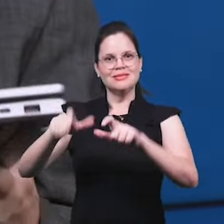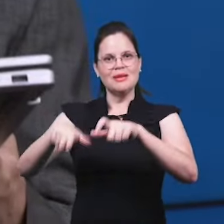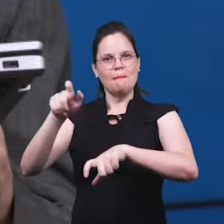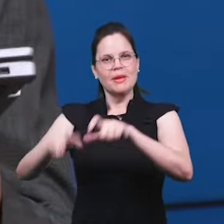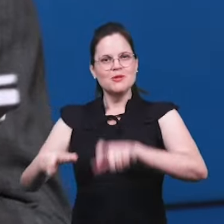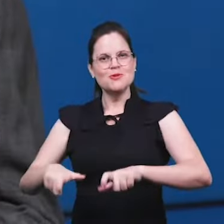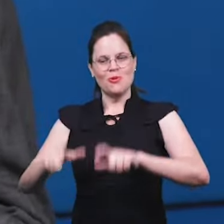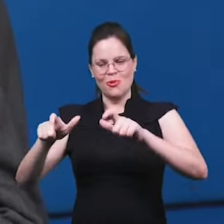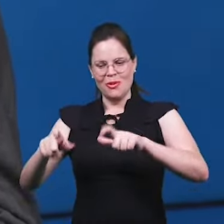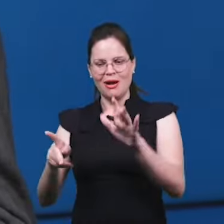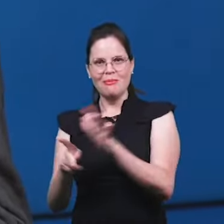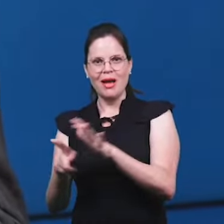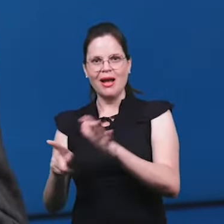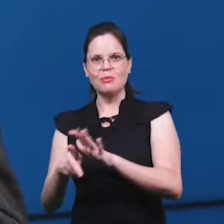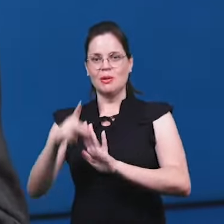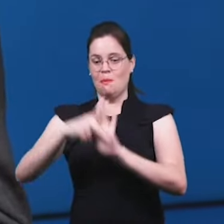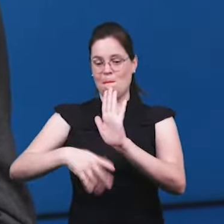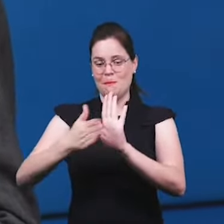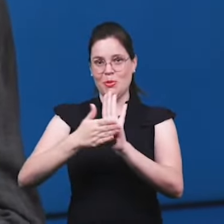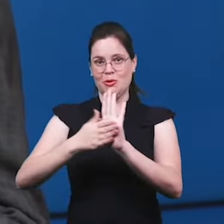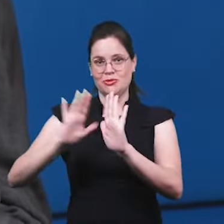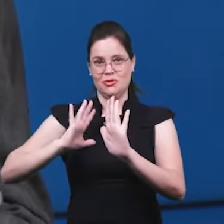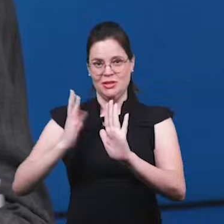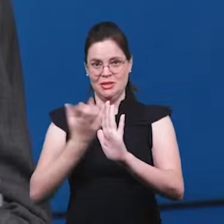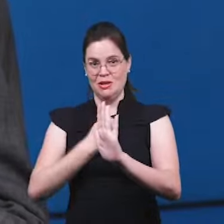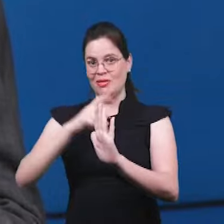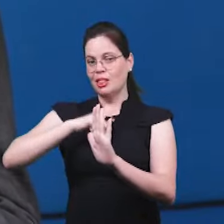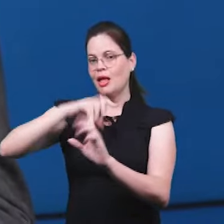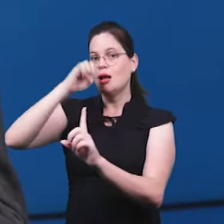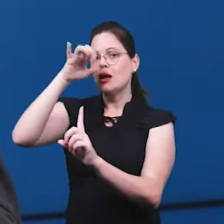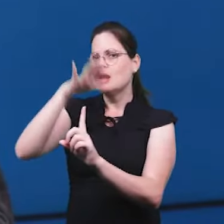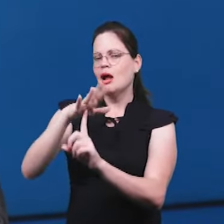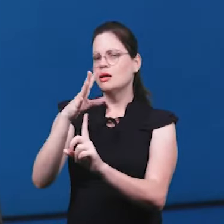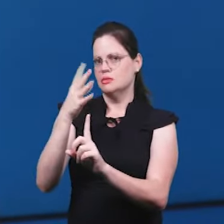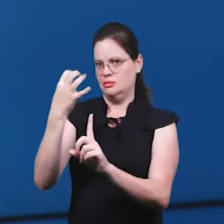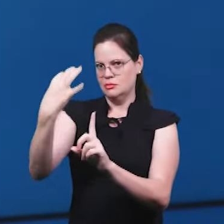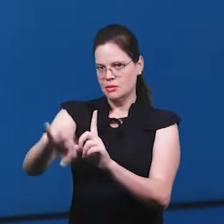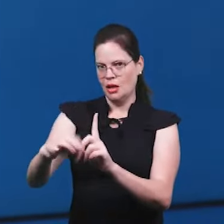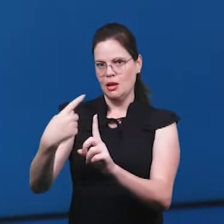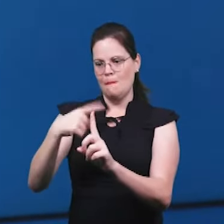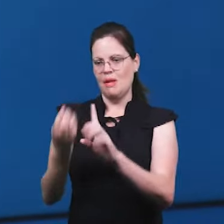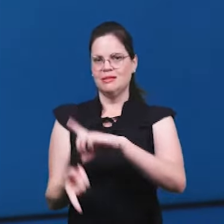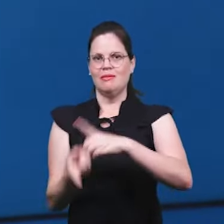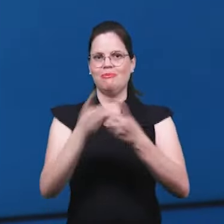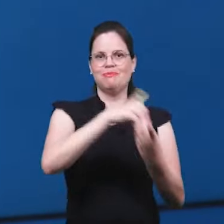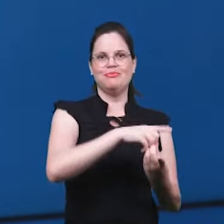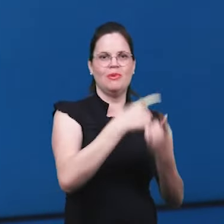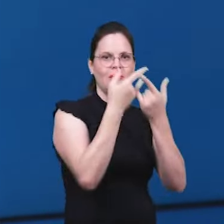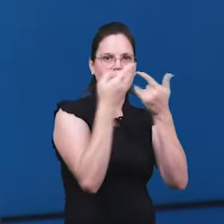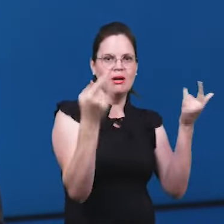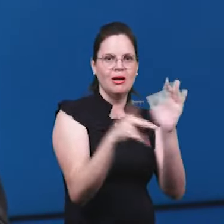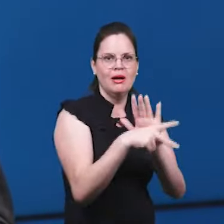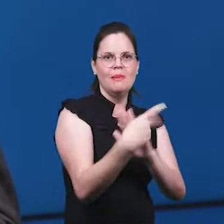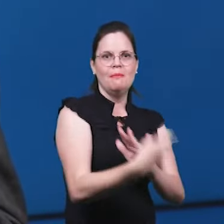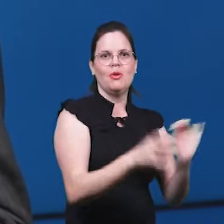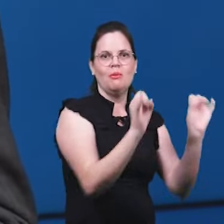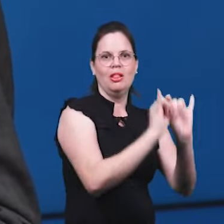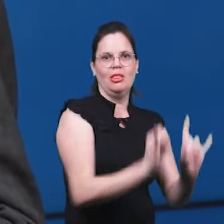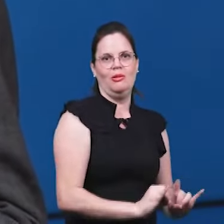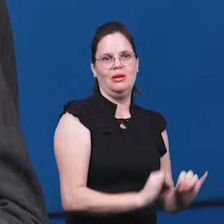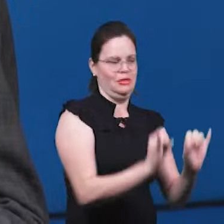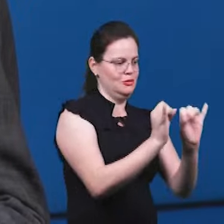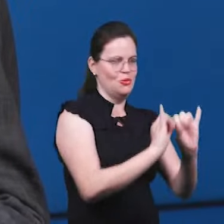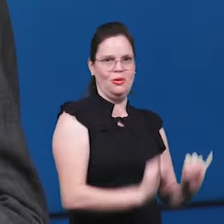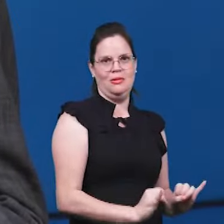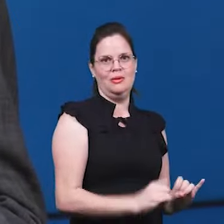ali o projeto de salvação, que era pela graça, trocando isso por um projeto de salvação pelas obras. Ali